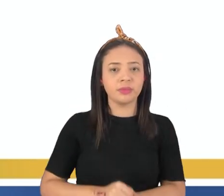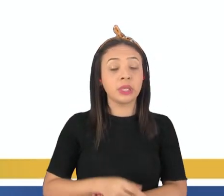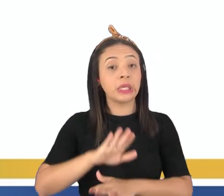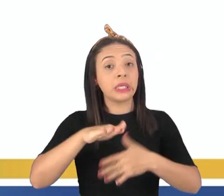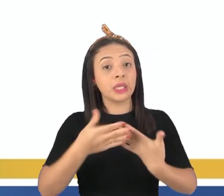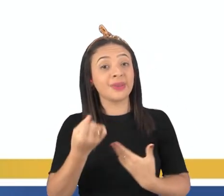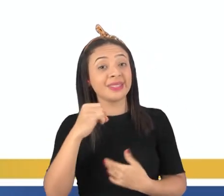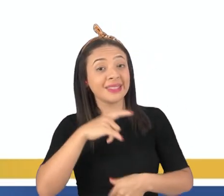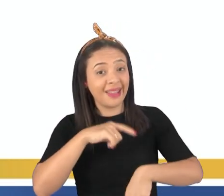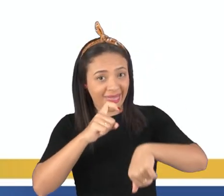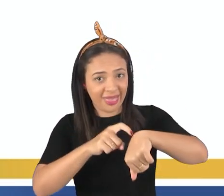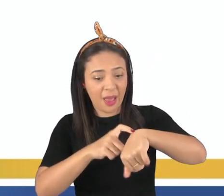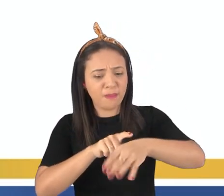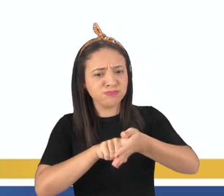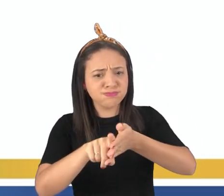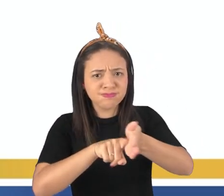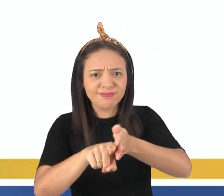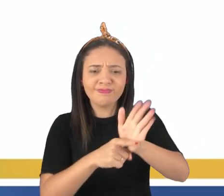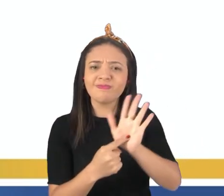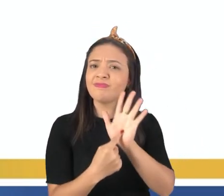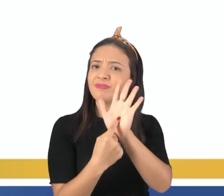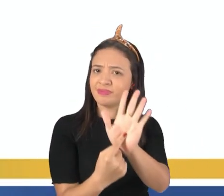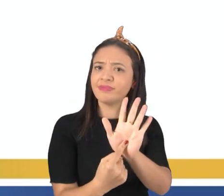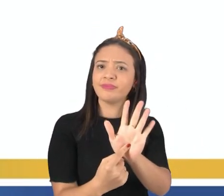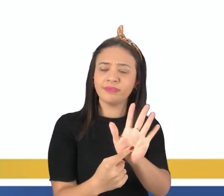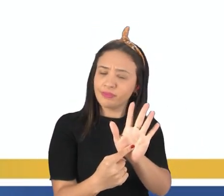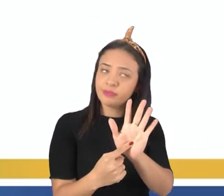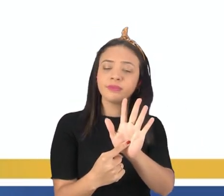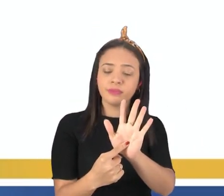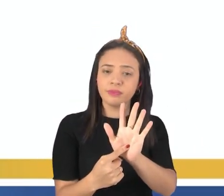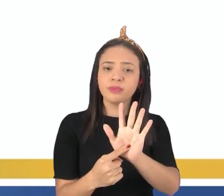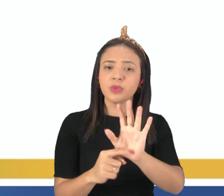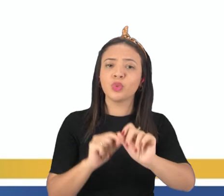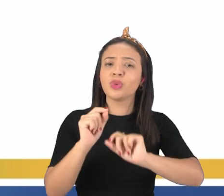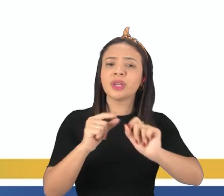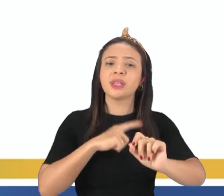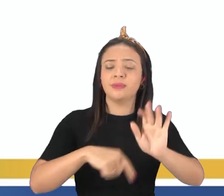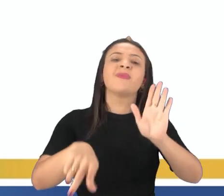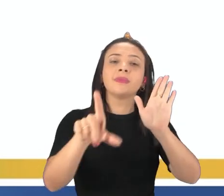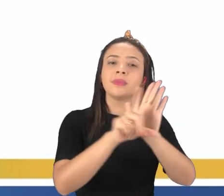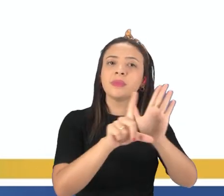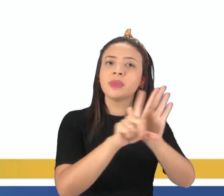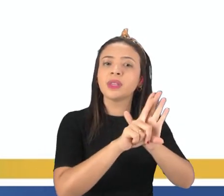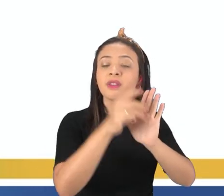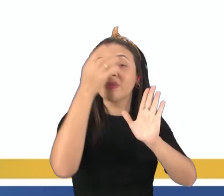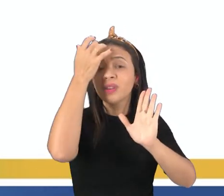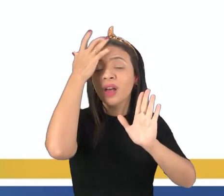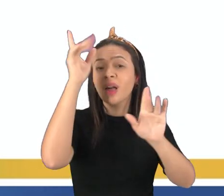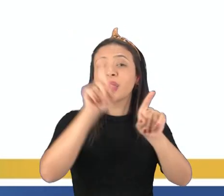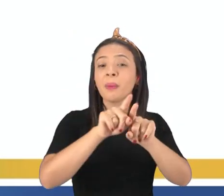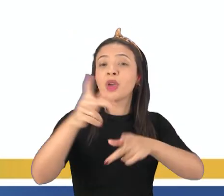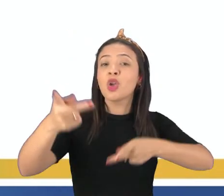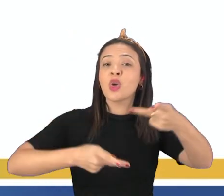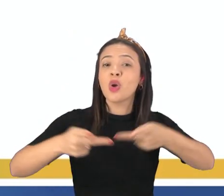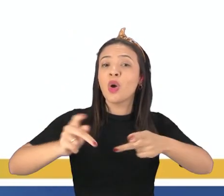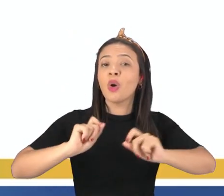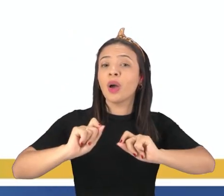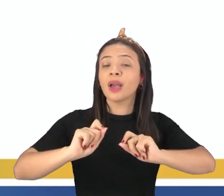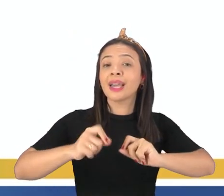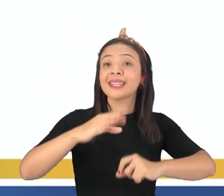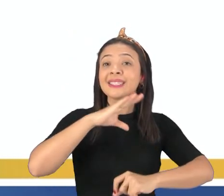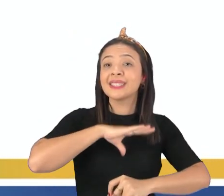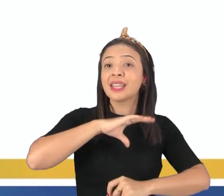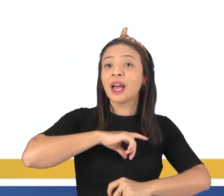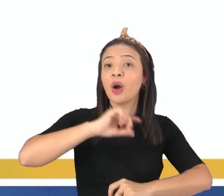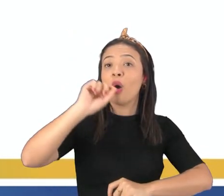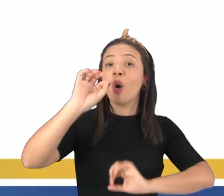tempo, dá uma pesquisada que isso mostra o que se prevê de facilidade, de projeto para que as cidades